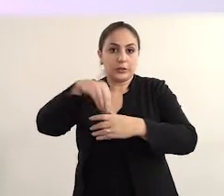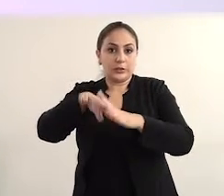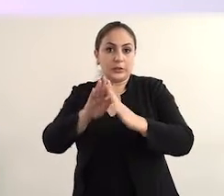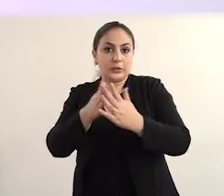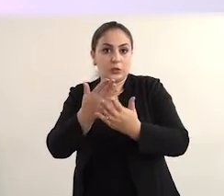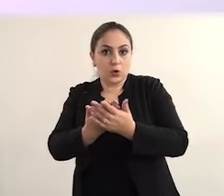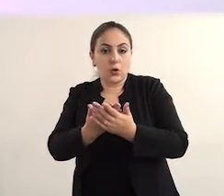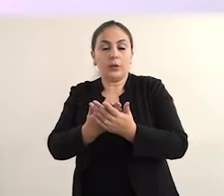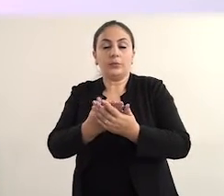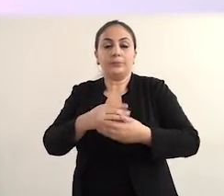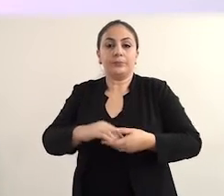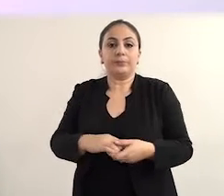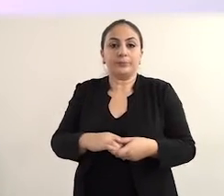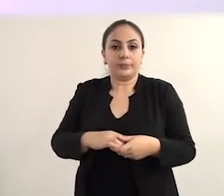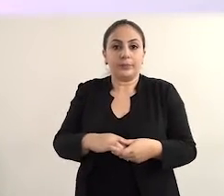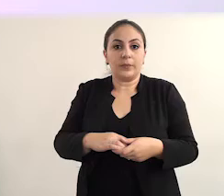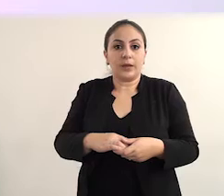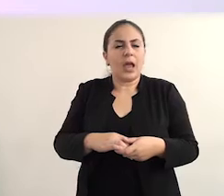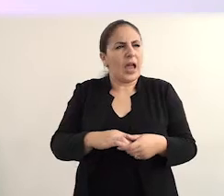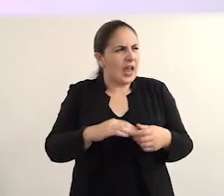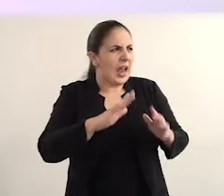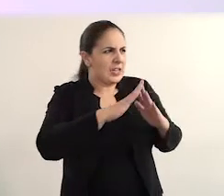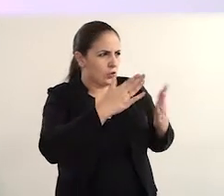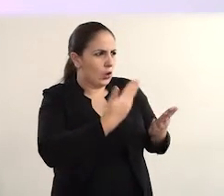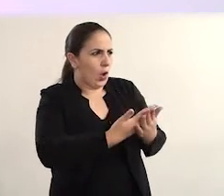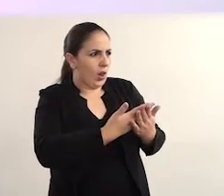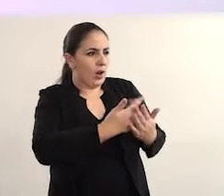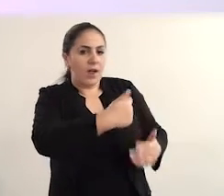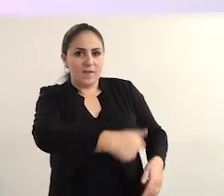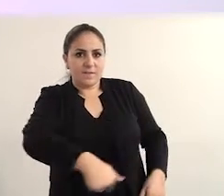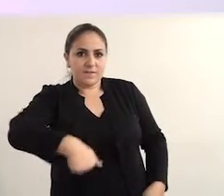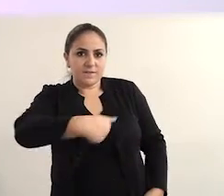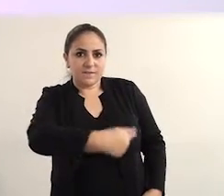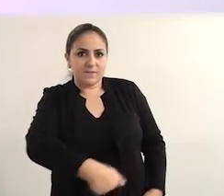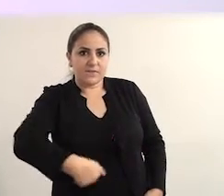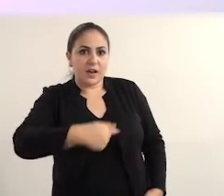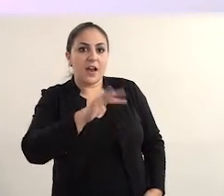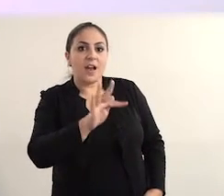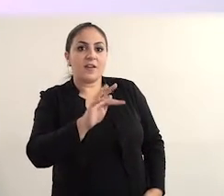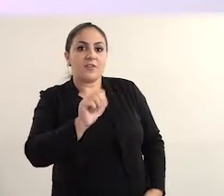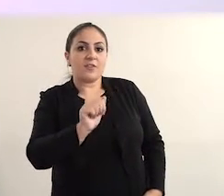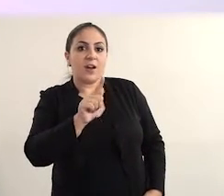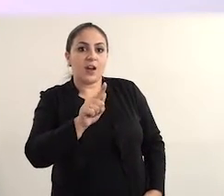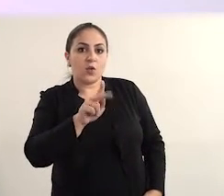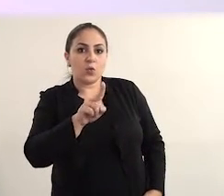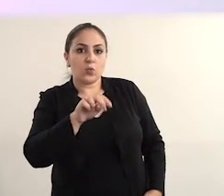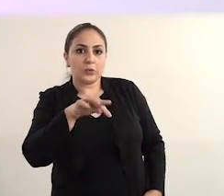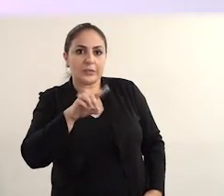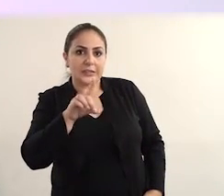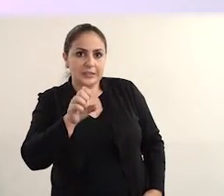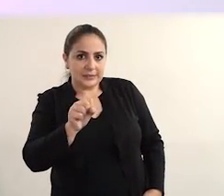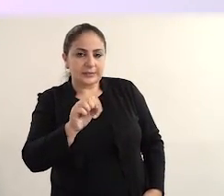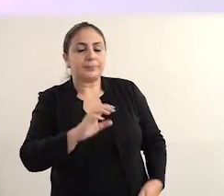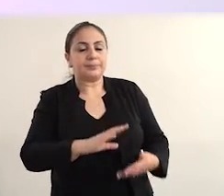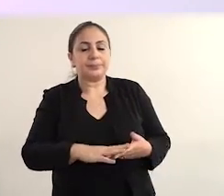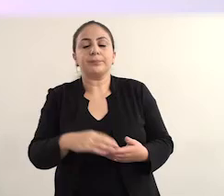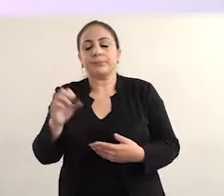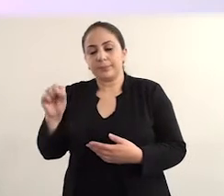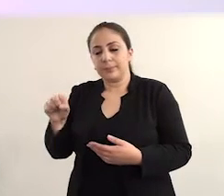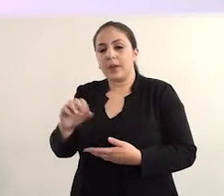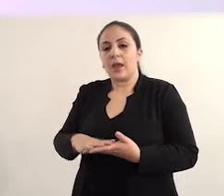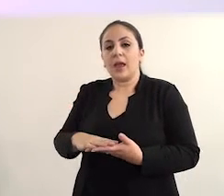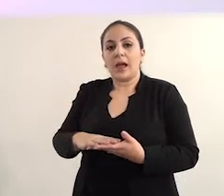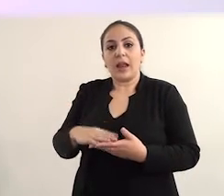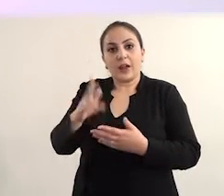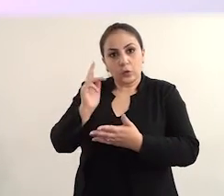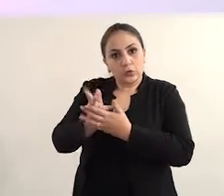né, estudando nesse... Que é a Escola Fagundes dos Reis. Que é a Escola Fagundes, Escola estadual. Né? E então, ela